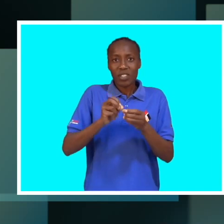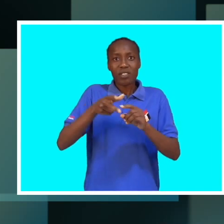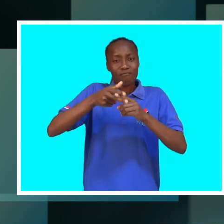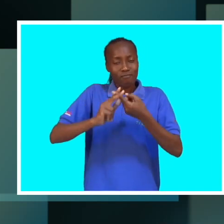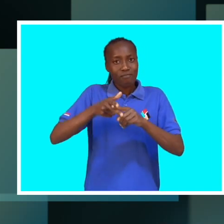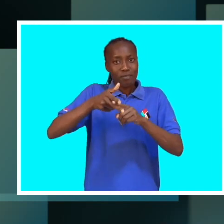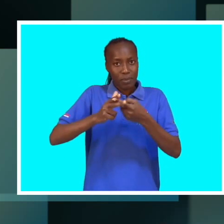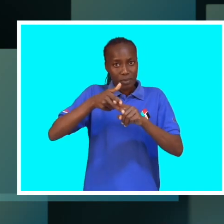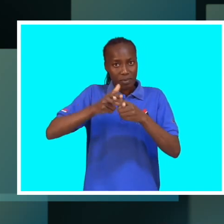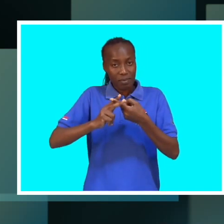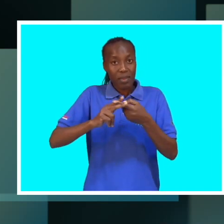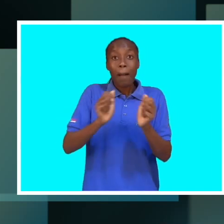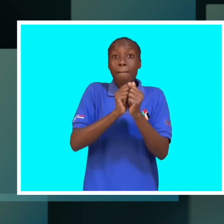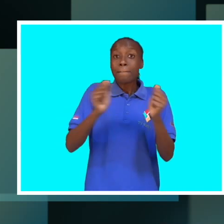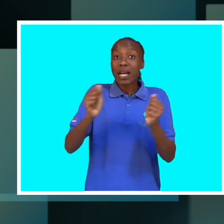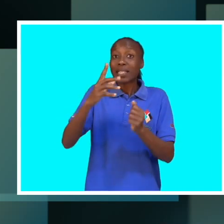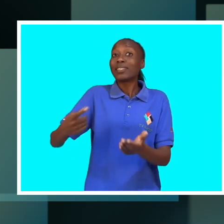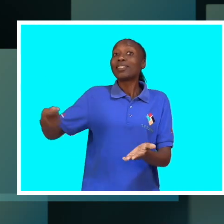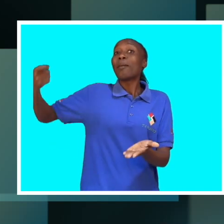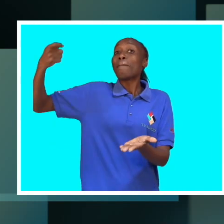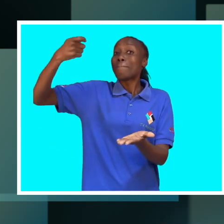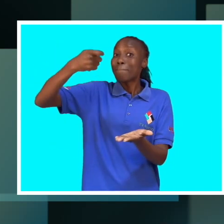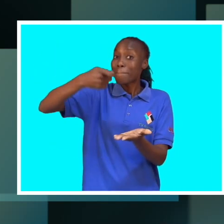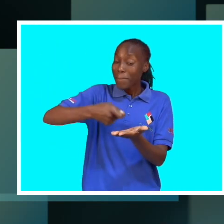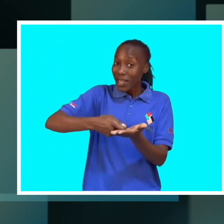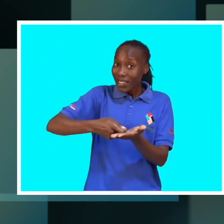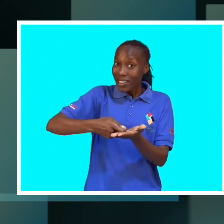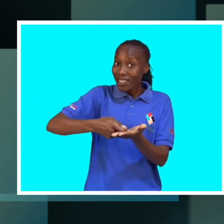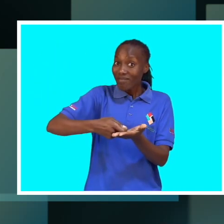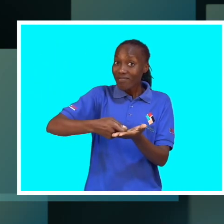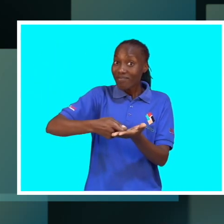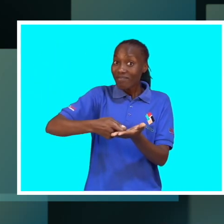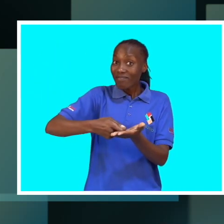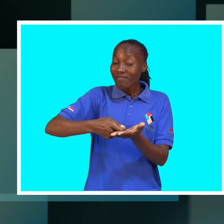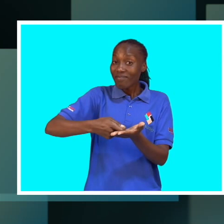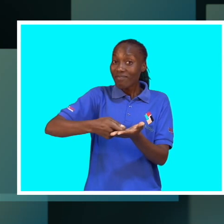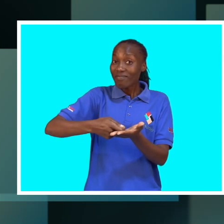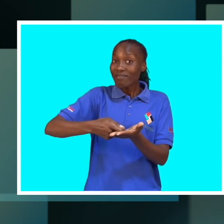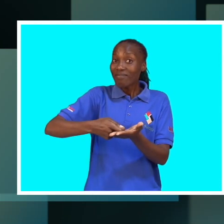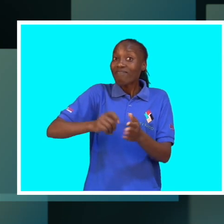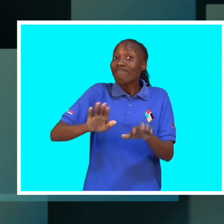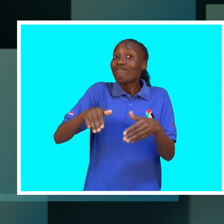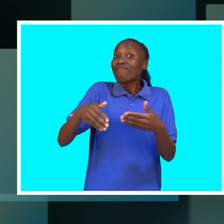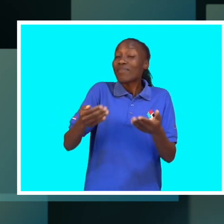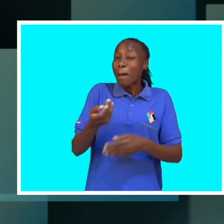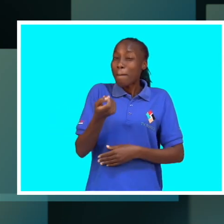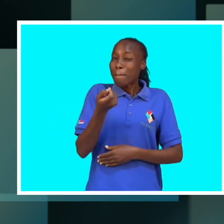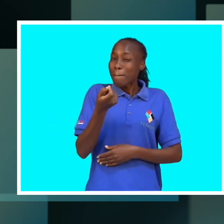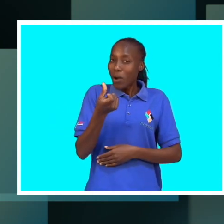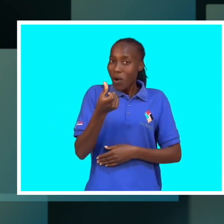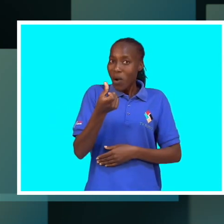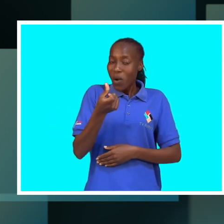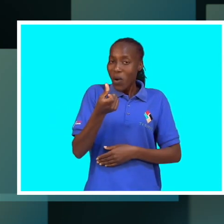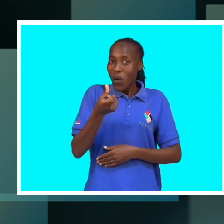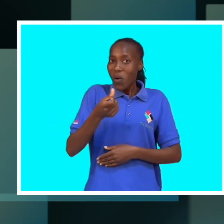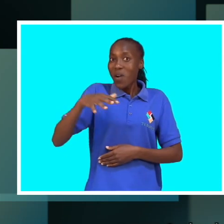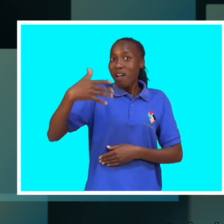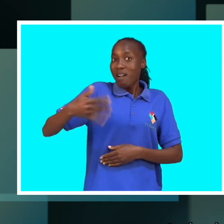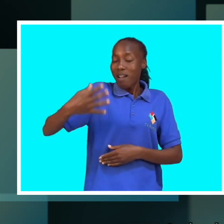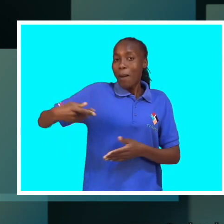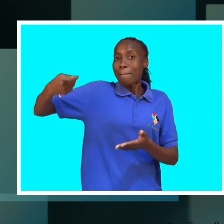fabricar, mas os pagamentos também, a ser mais um pouco levado.